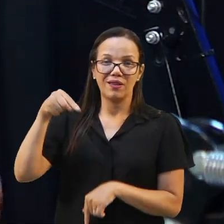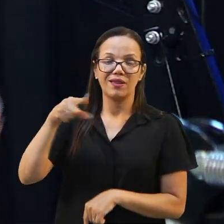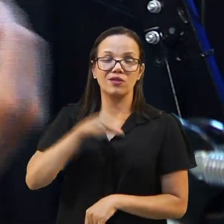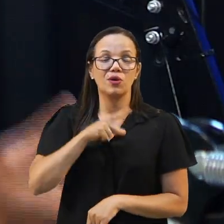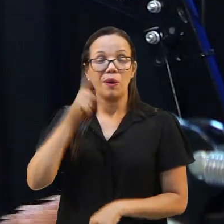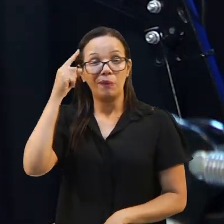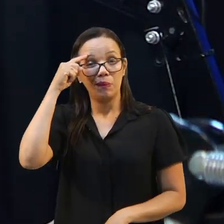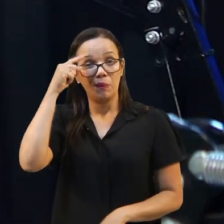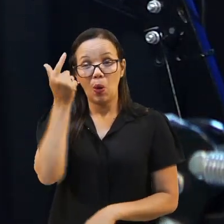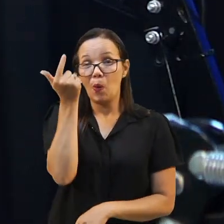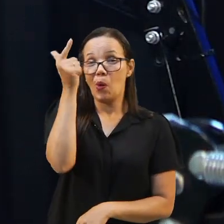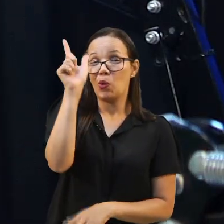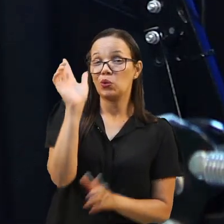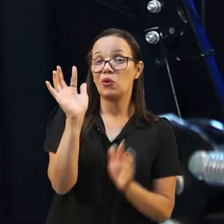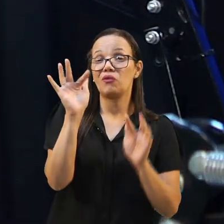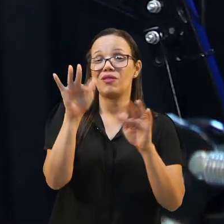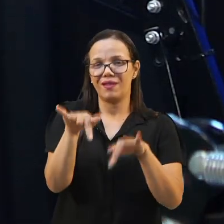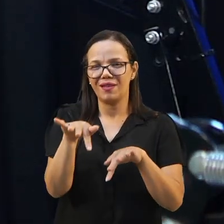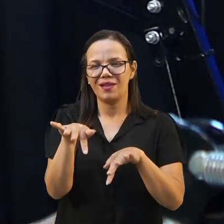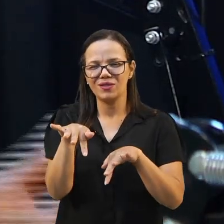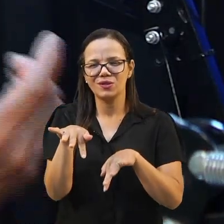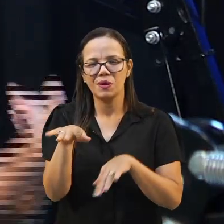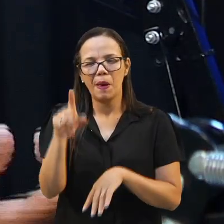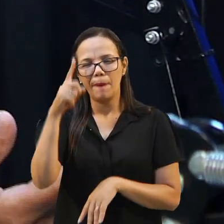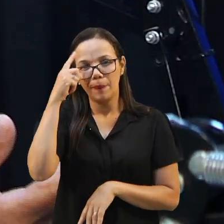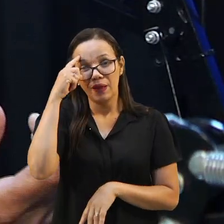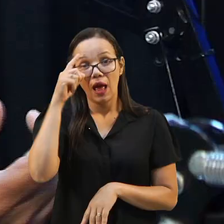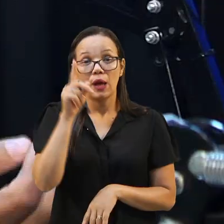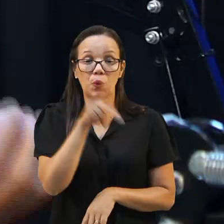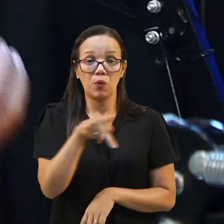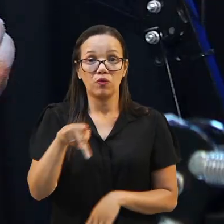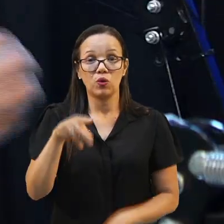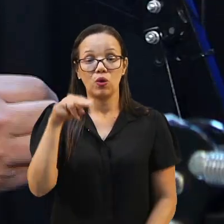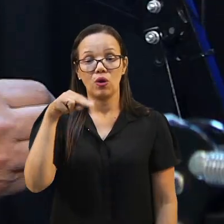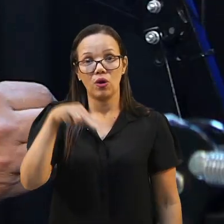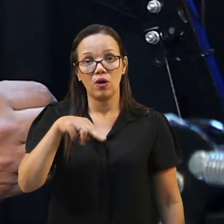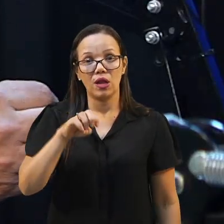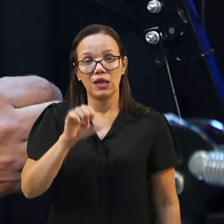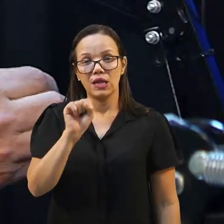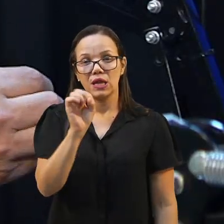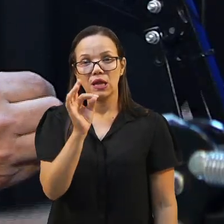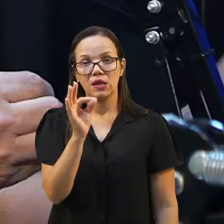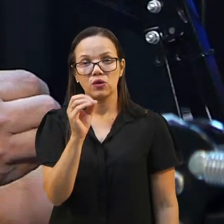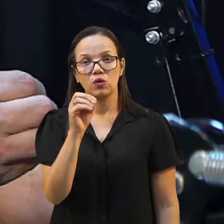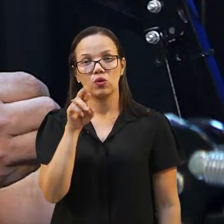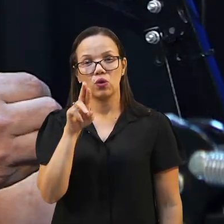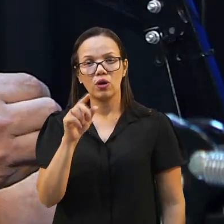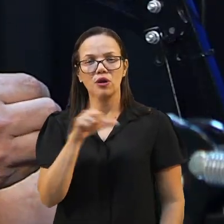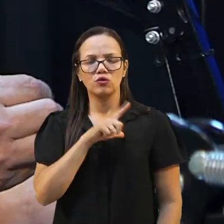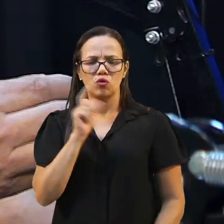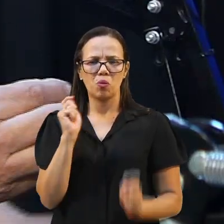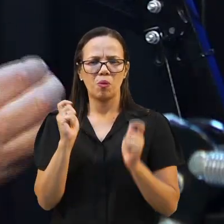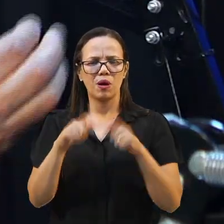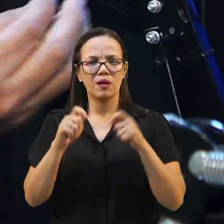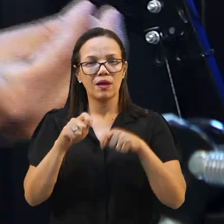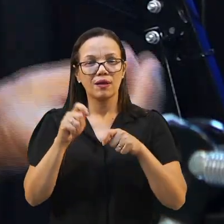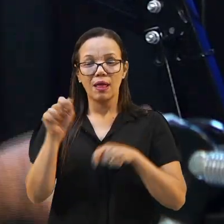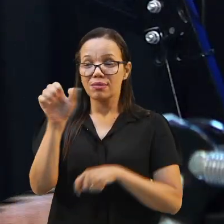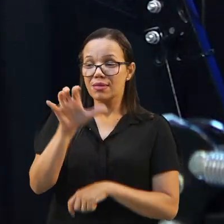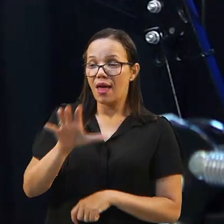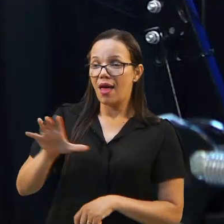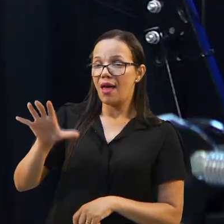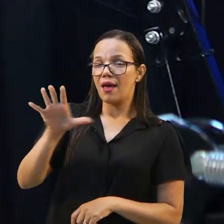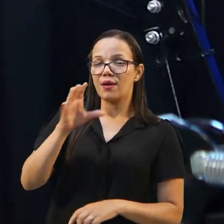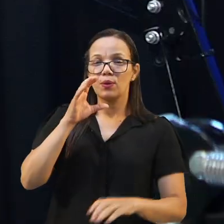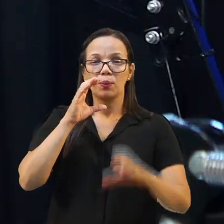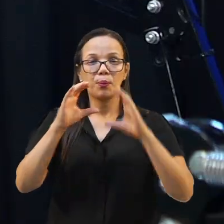para uma outra finalidade. Né? E o professor Nestor tinha uma demanda da área de comunicação, da área